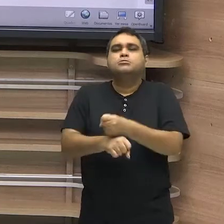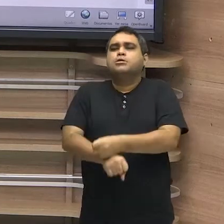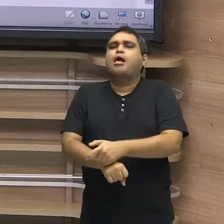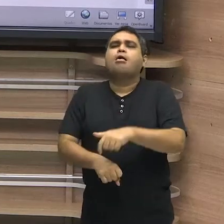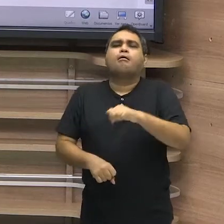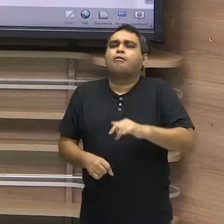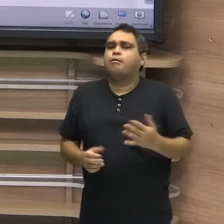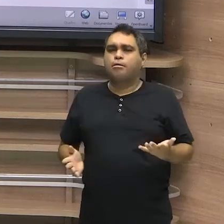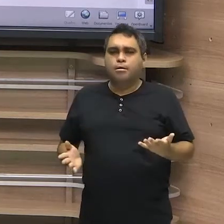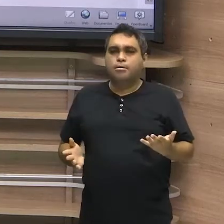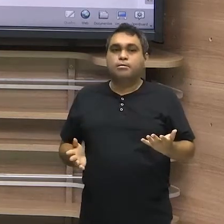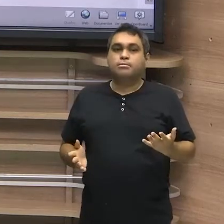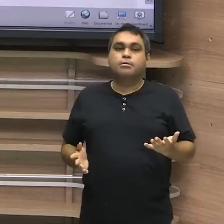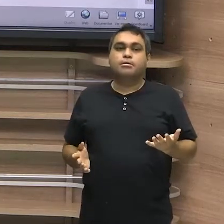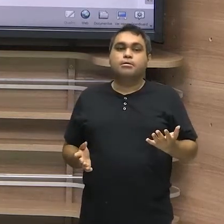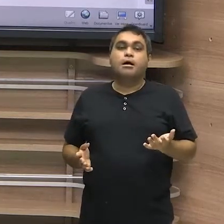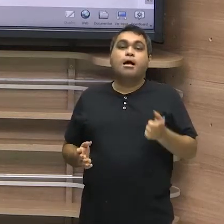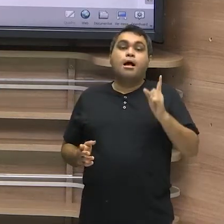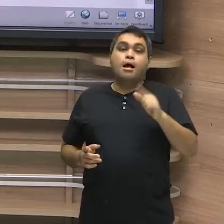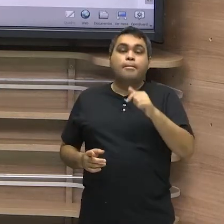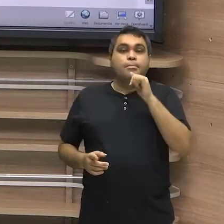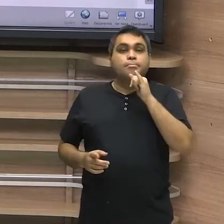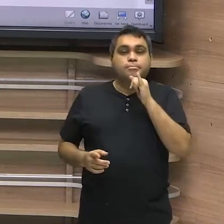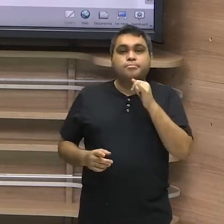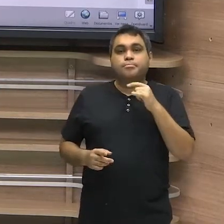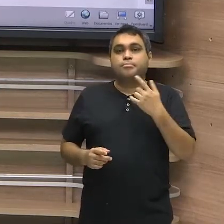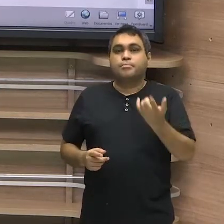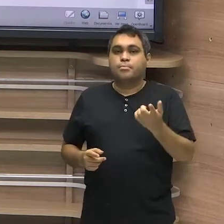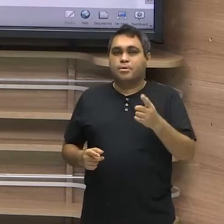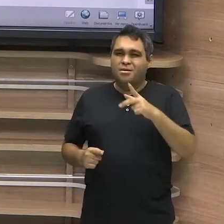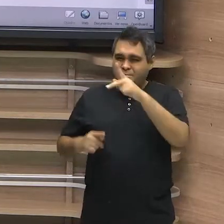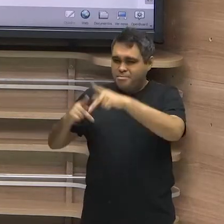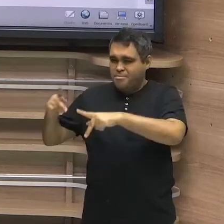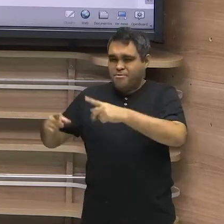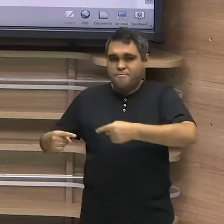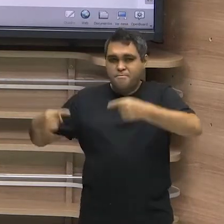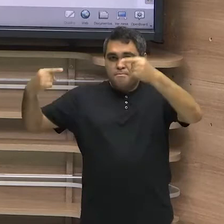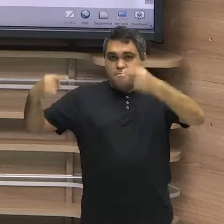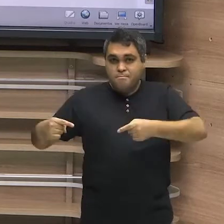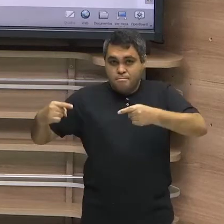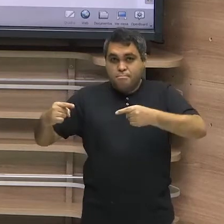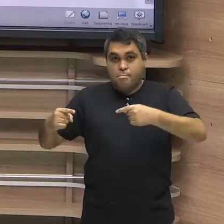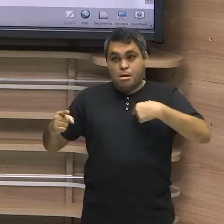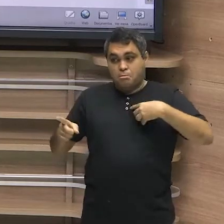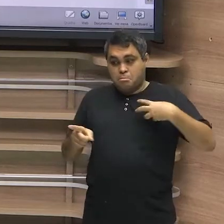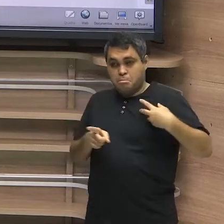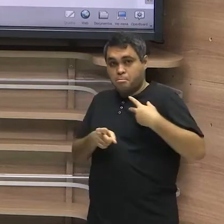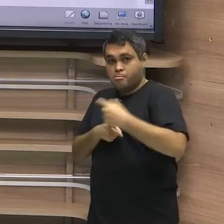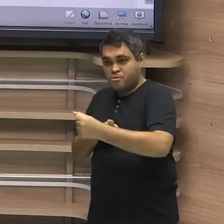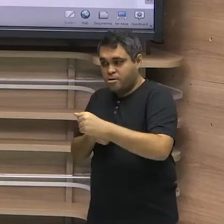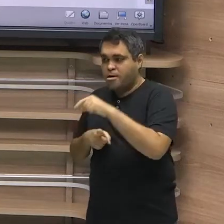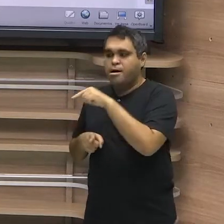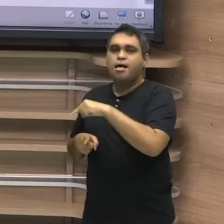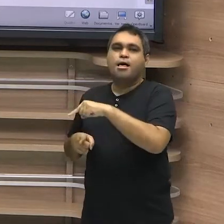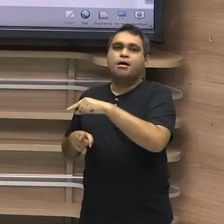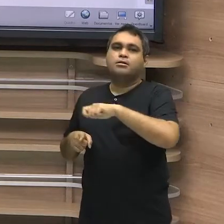época? Escravo era aquele povo que era derrotado nas guerras. A gente está vivendo um momento